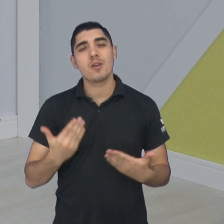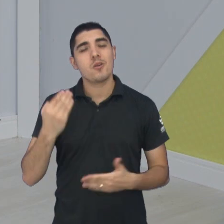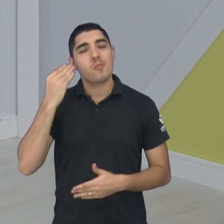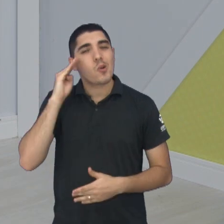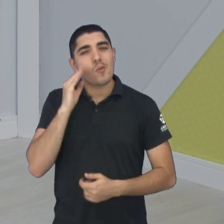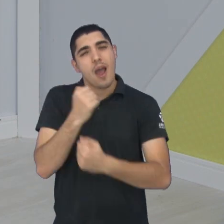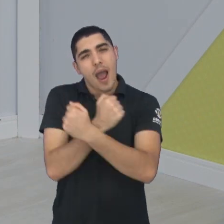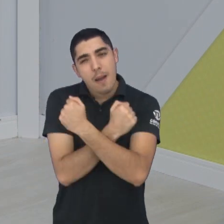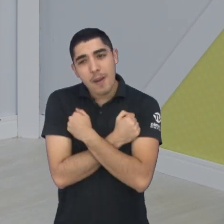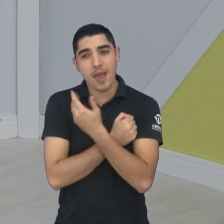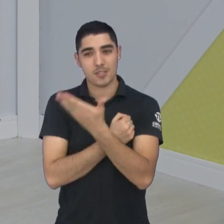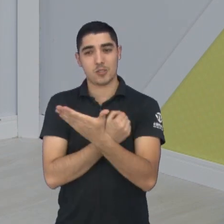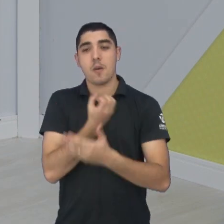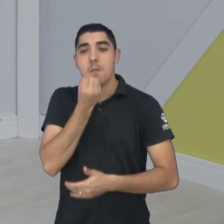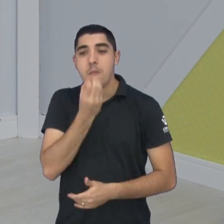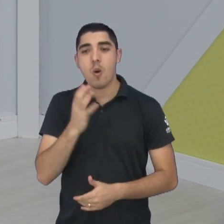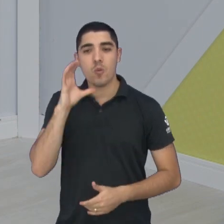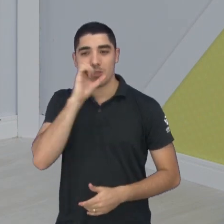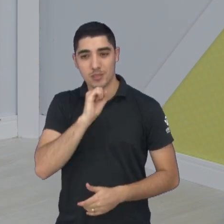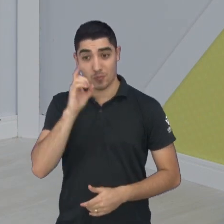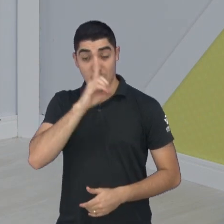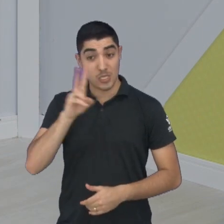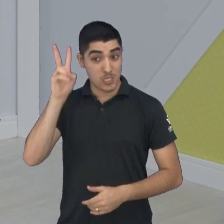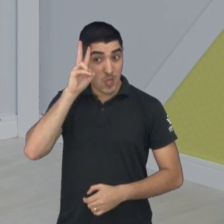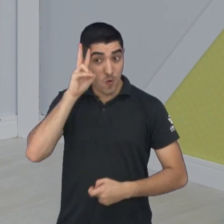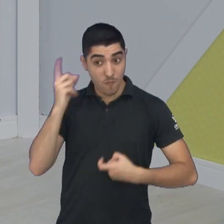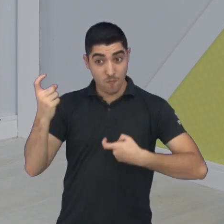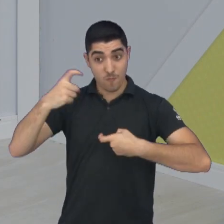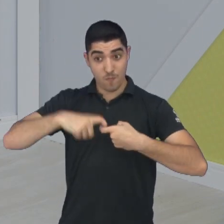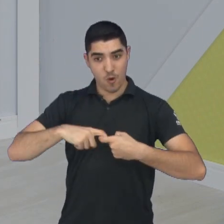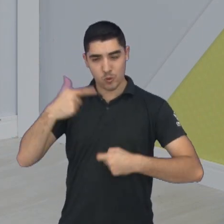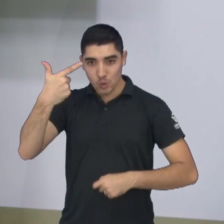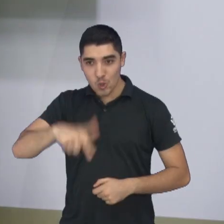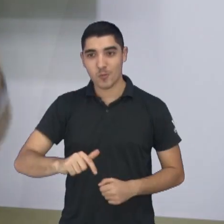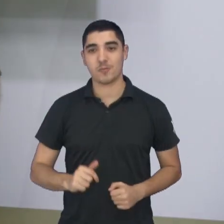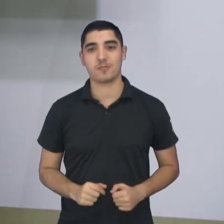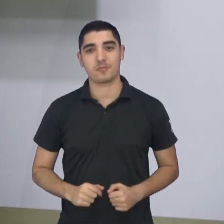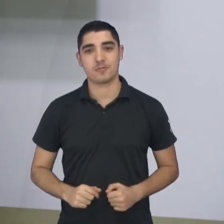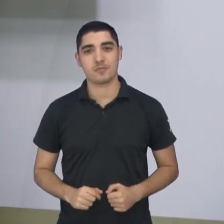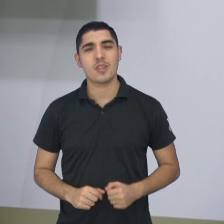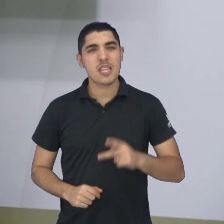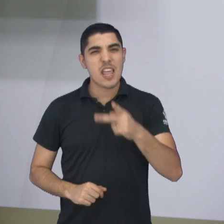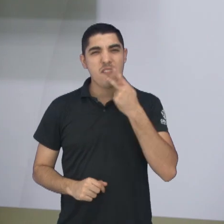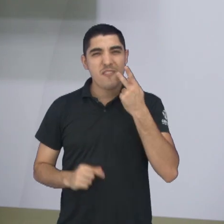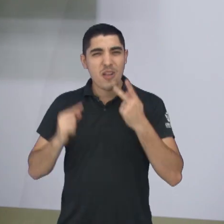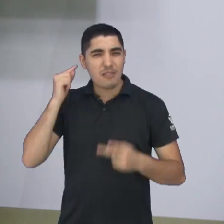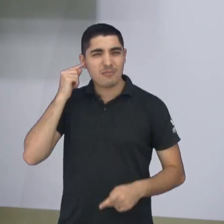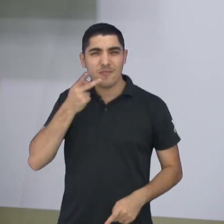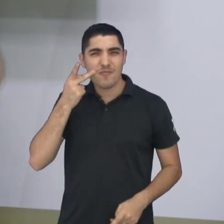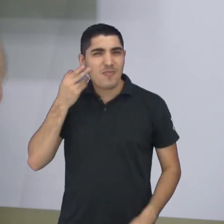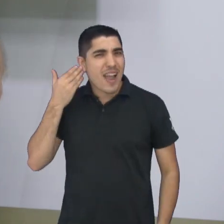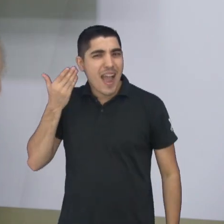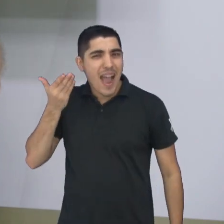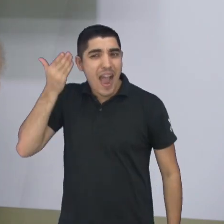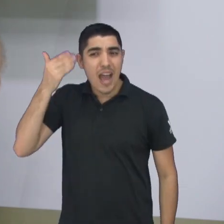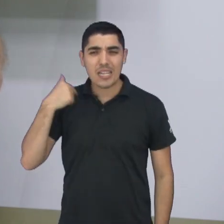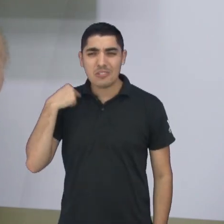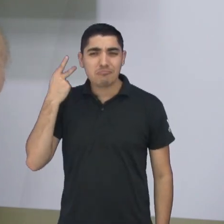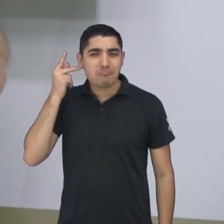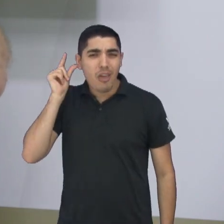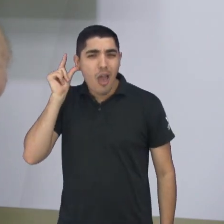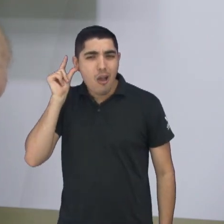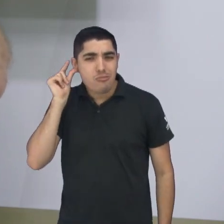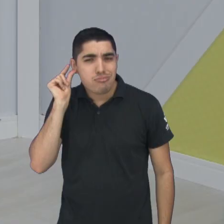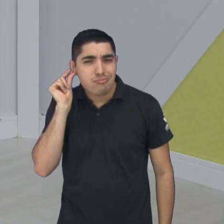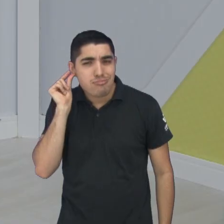para você, bom final de semana, segunda-feira estaremos de volta a todo vapor. Você falou que a Beth estava falando alto no ponto, agora tá sussurrando, eu só tô ouvindo